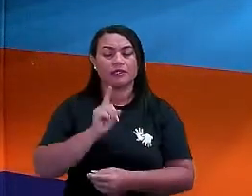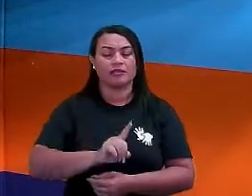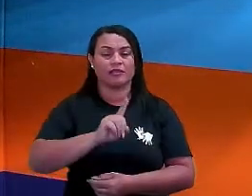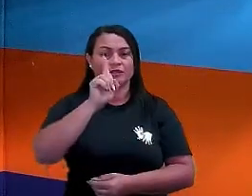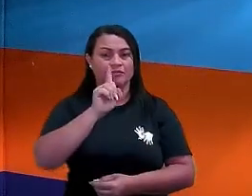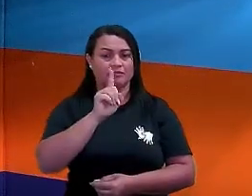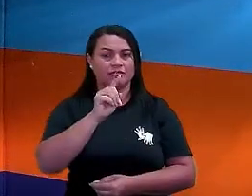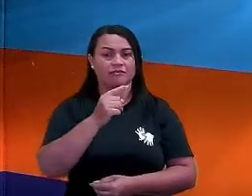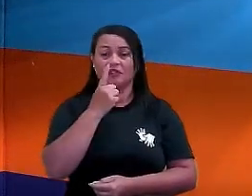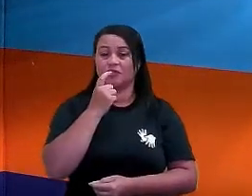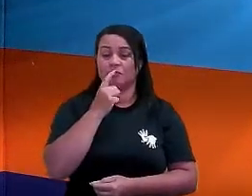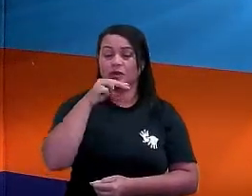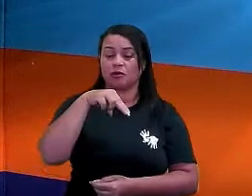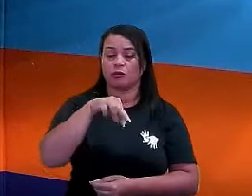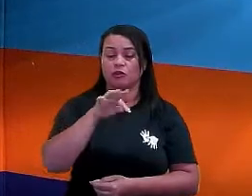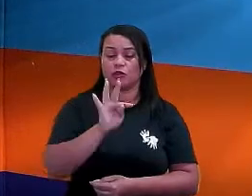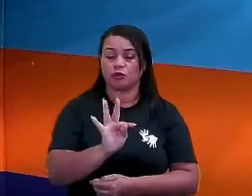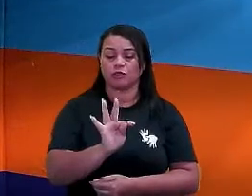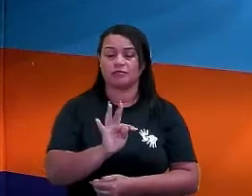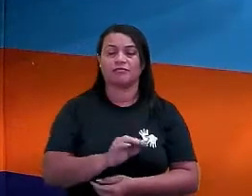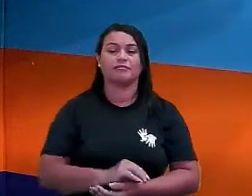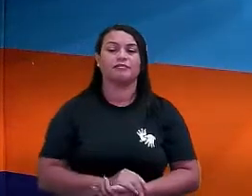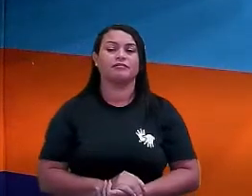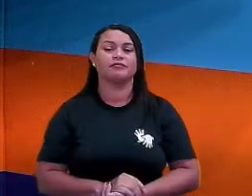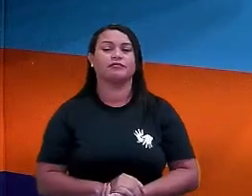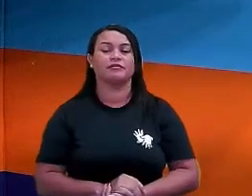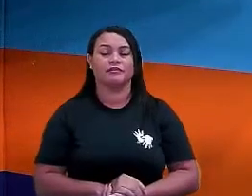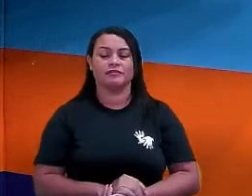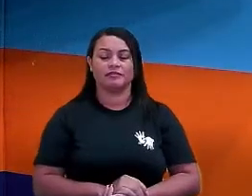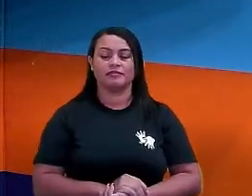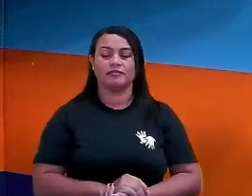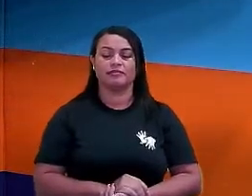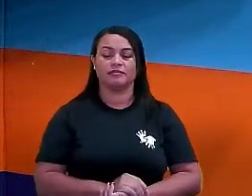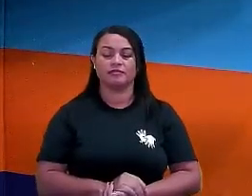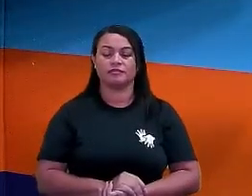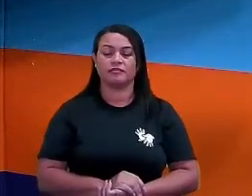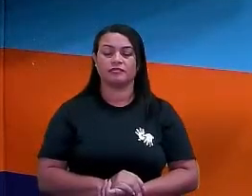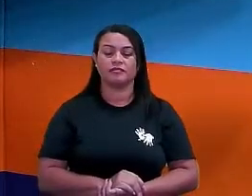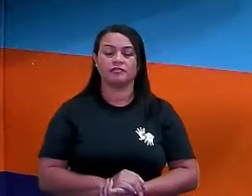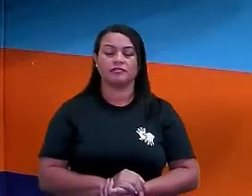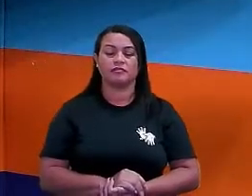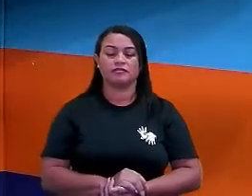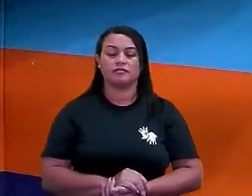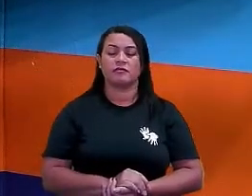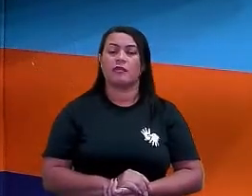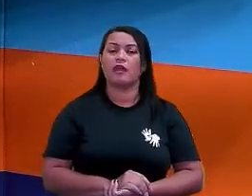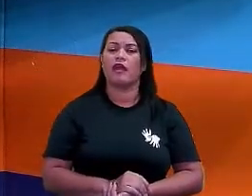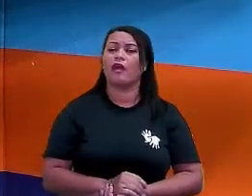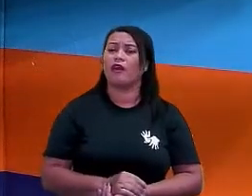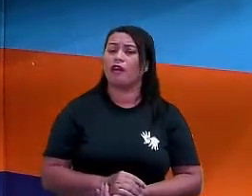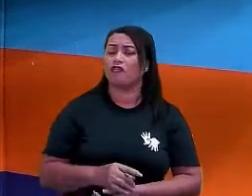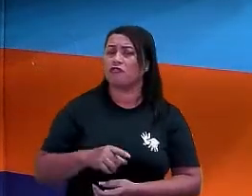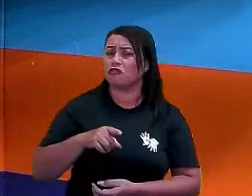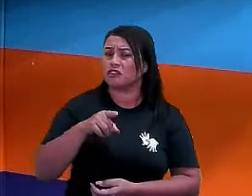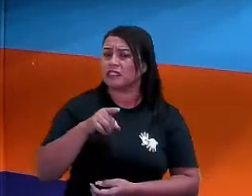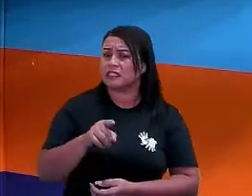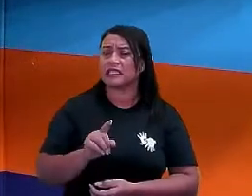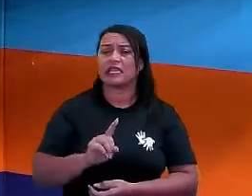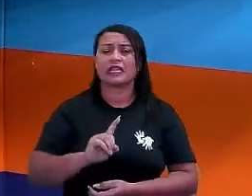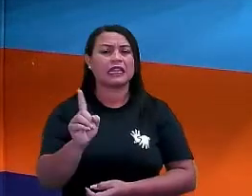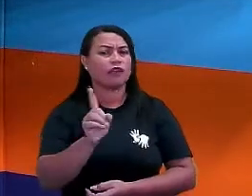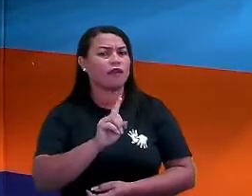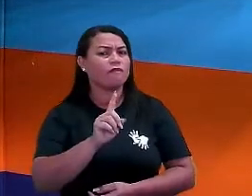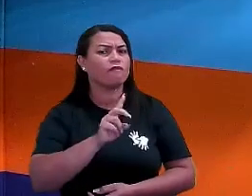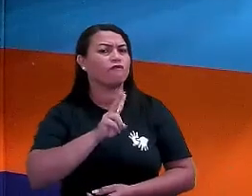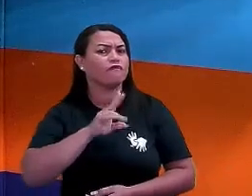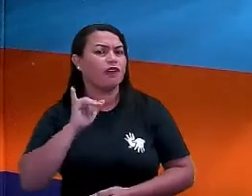not going to travel to Recife. You are not going to travel to Recife. Você não vai